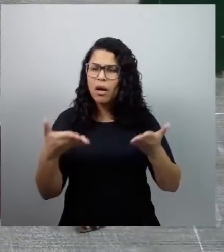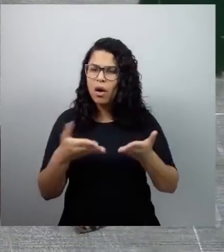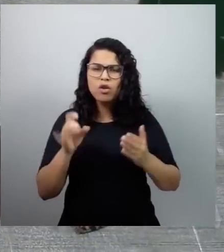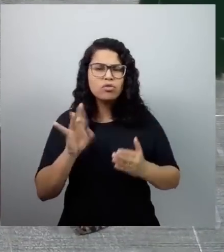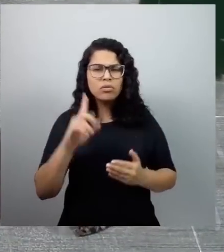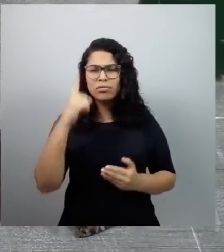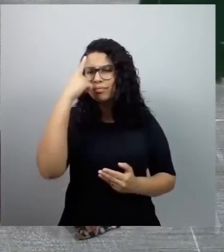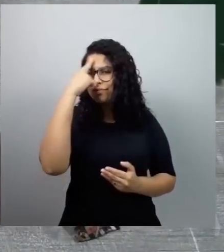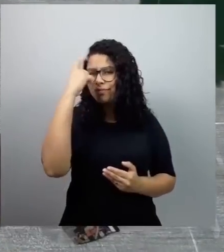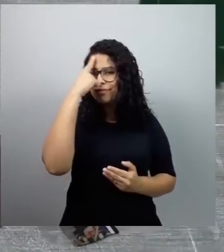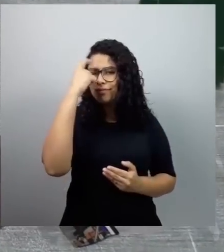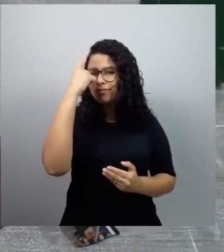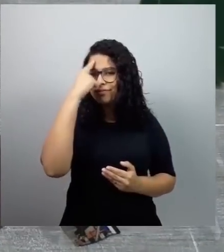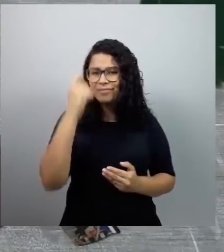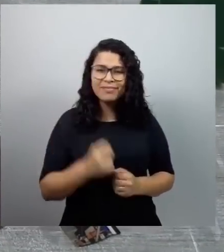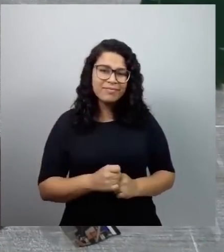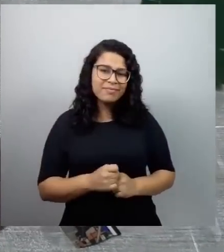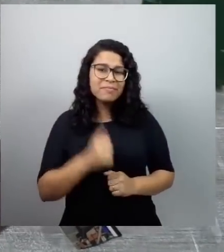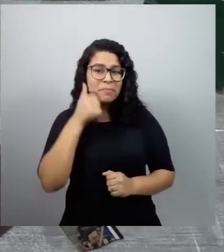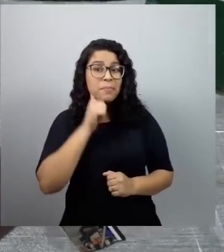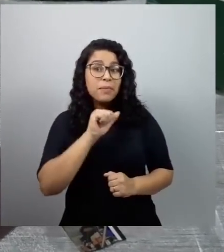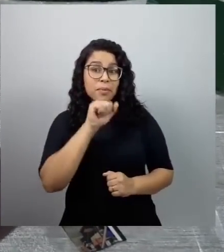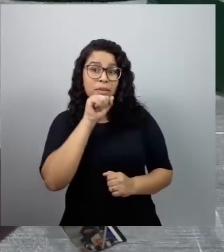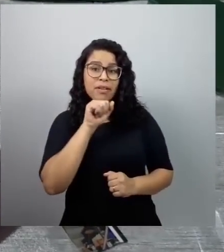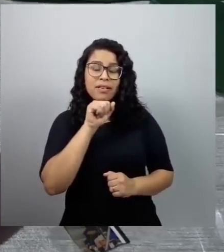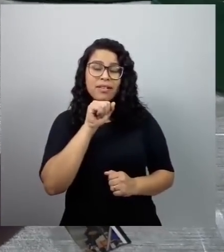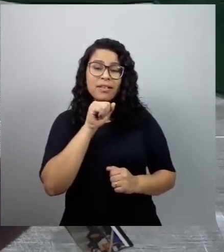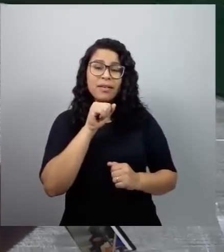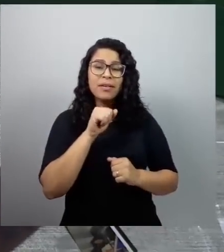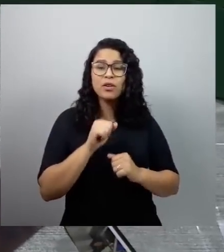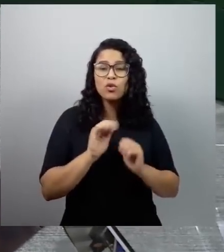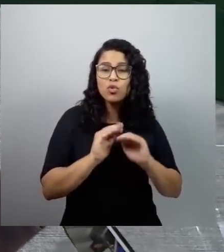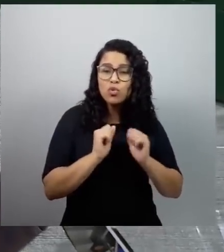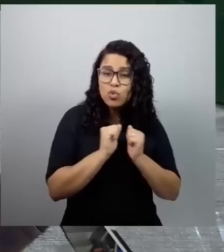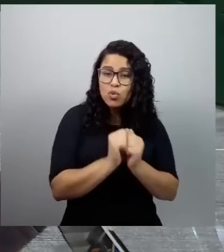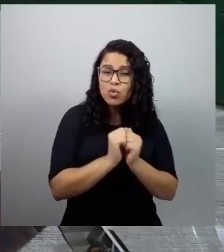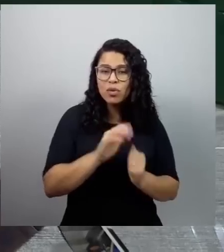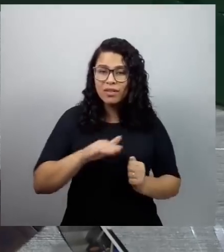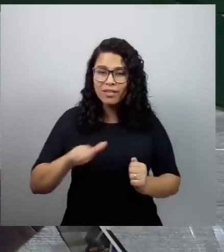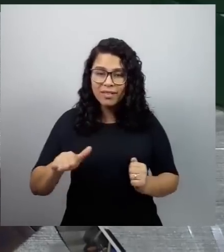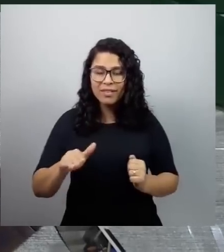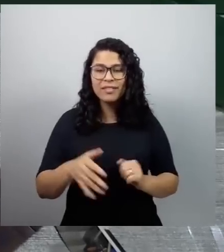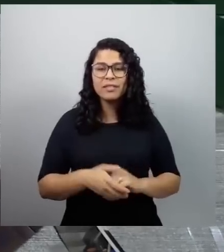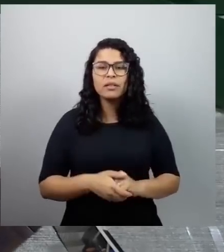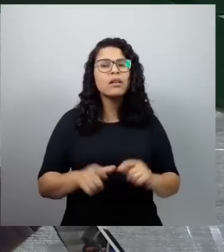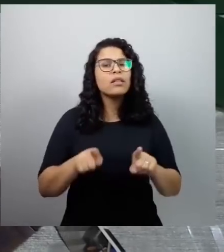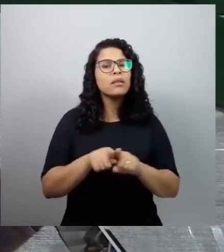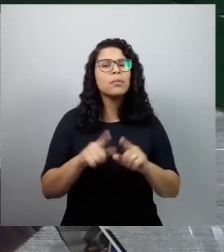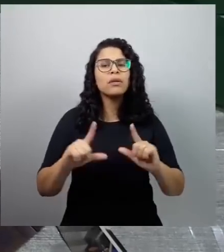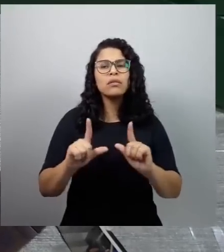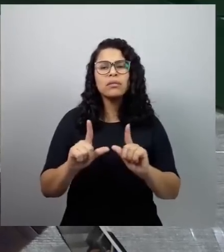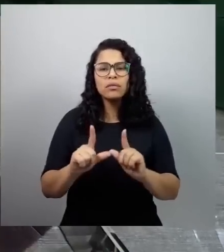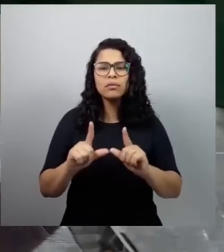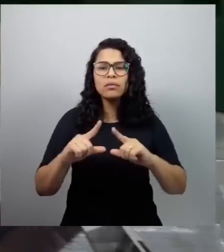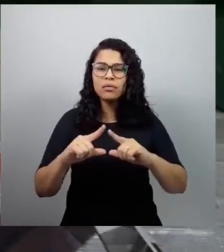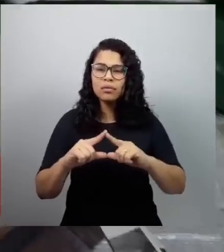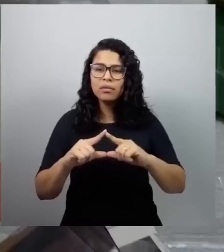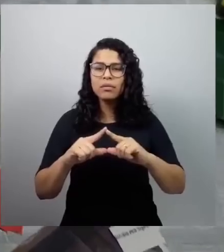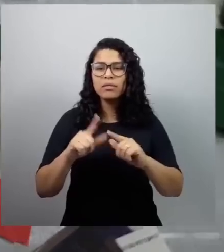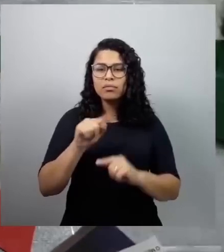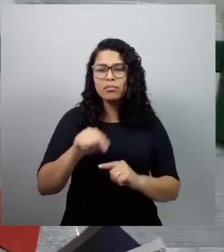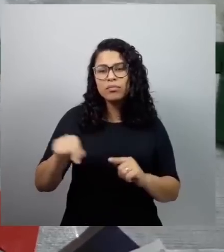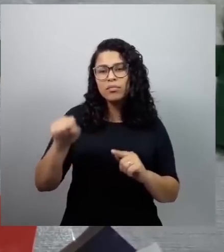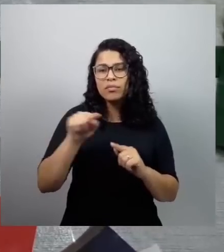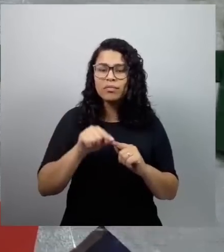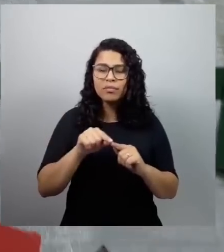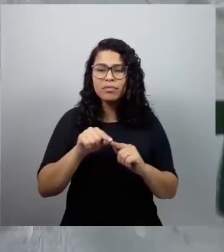pintar agora, só ideia para as mães, né, olha, porque aqui são figuras geométricas, já trabalho em figuras geométricas.